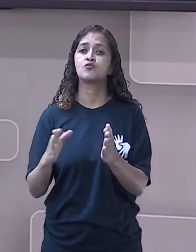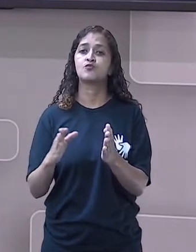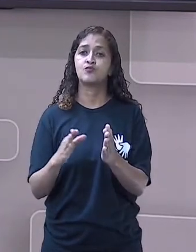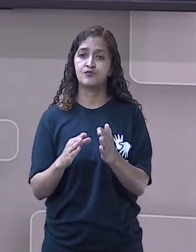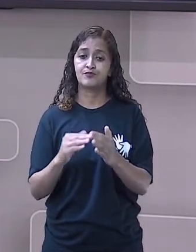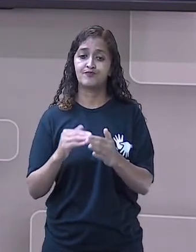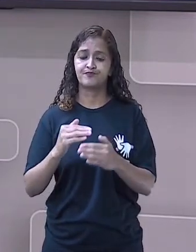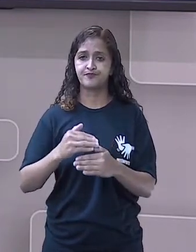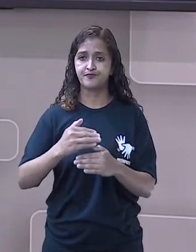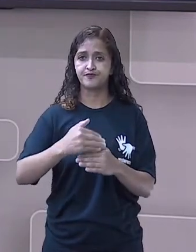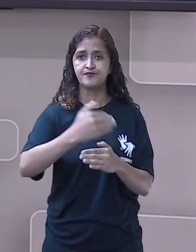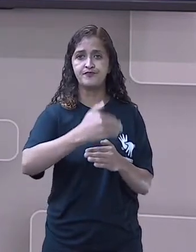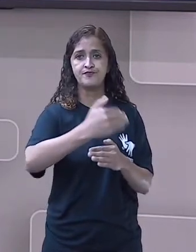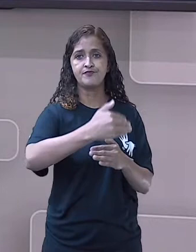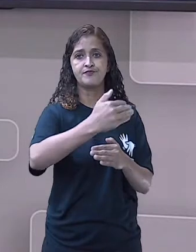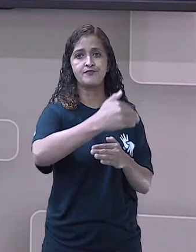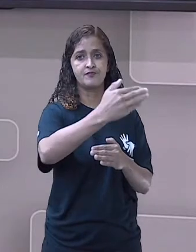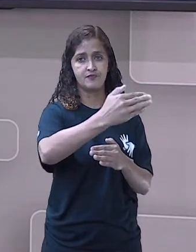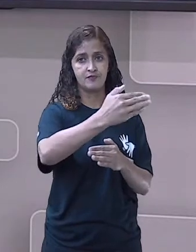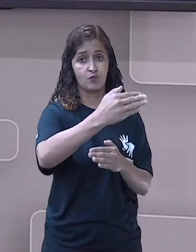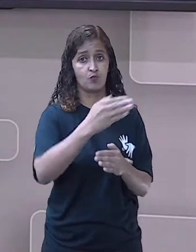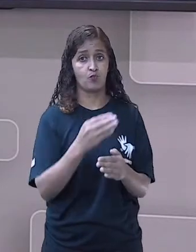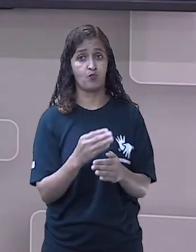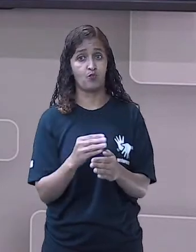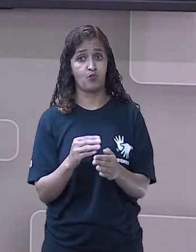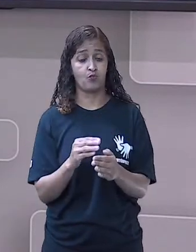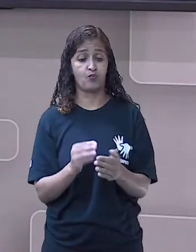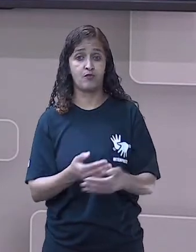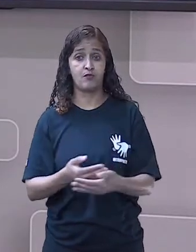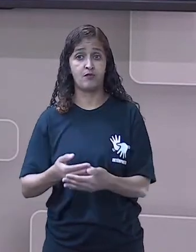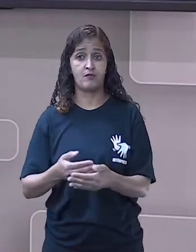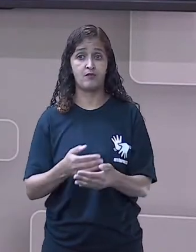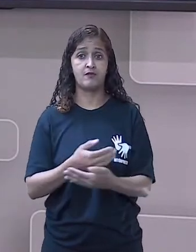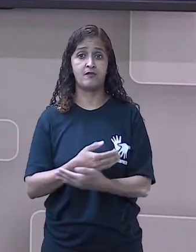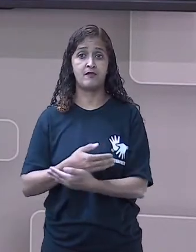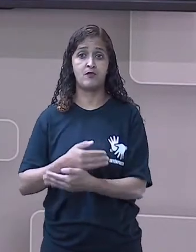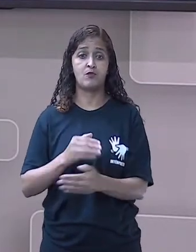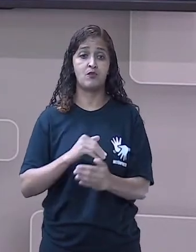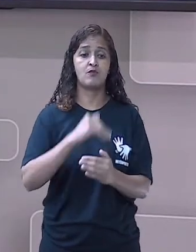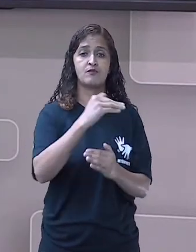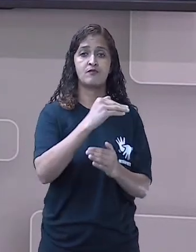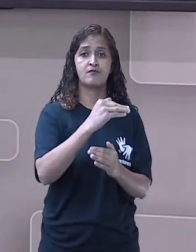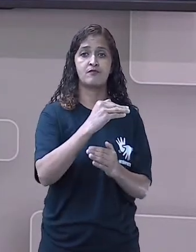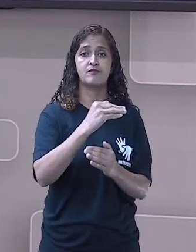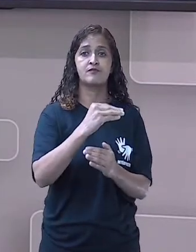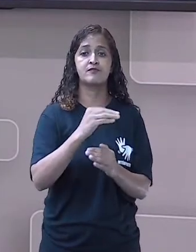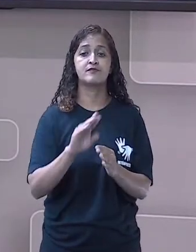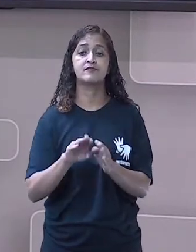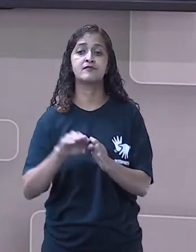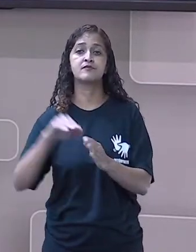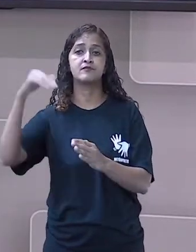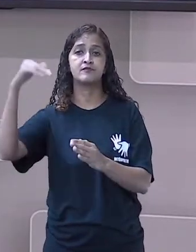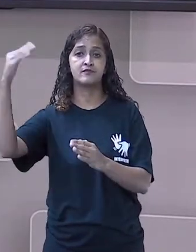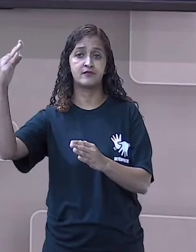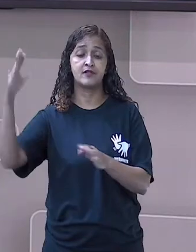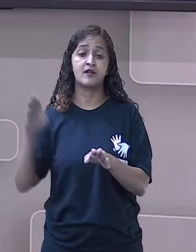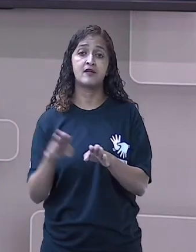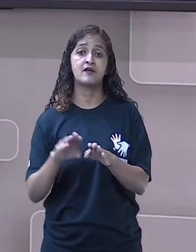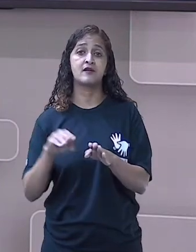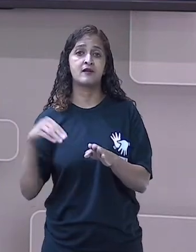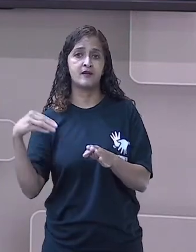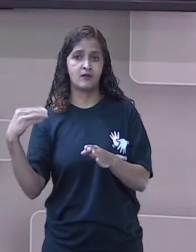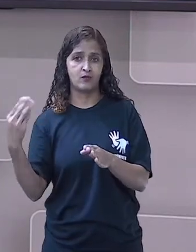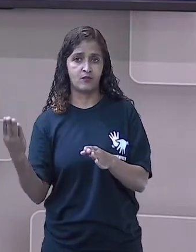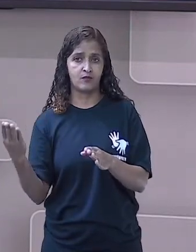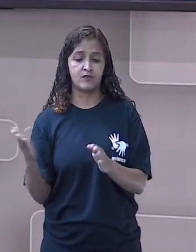do menor para o maior e a decrescente é do maior para o menor.